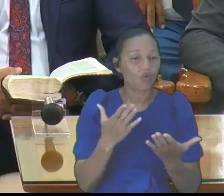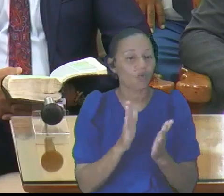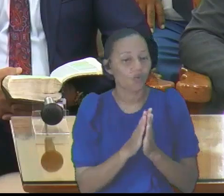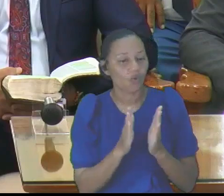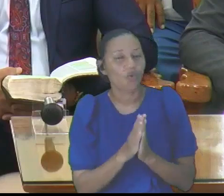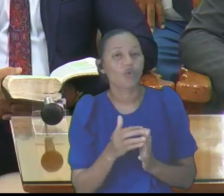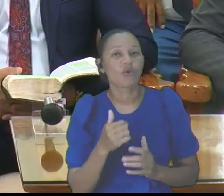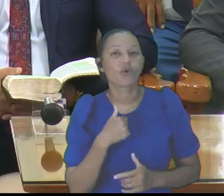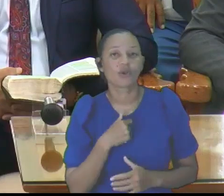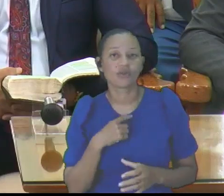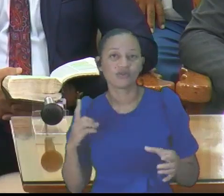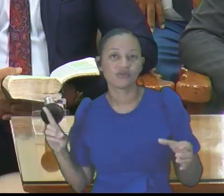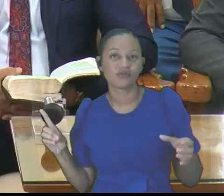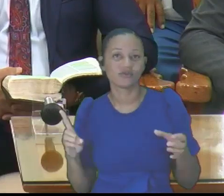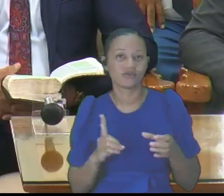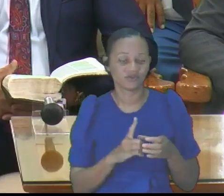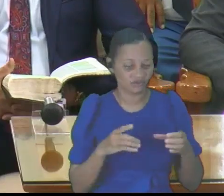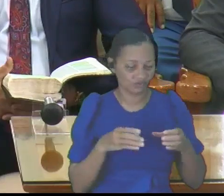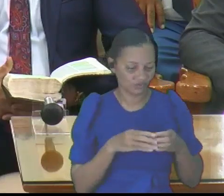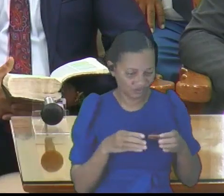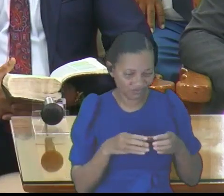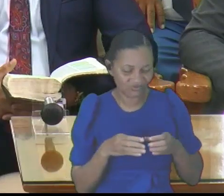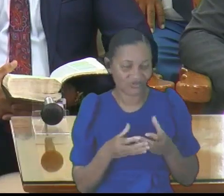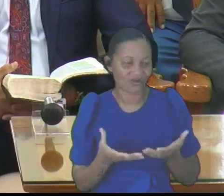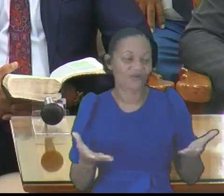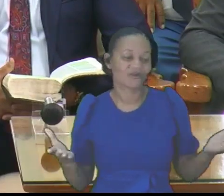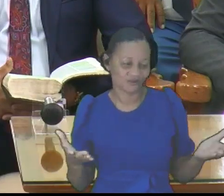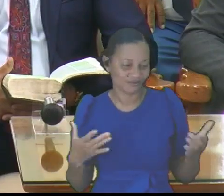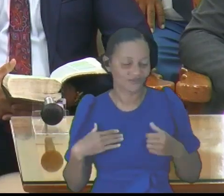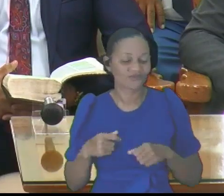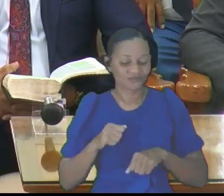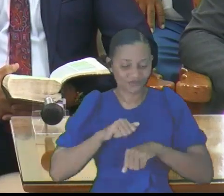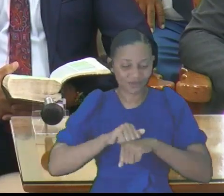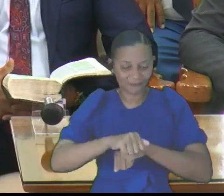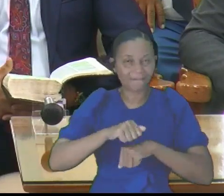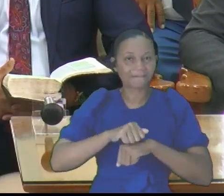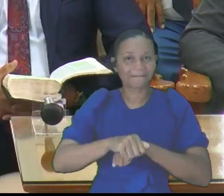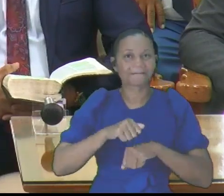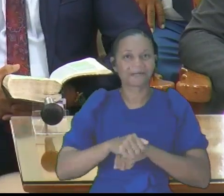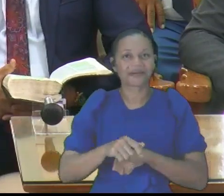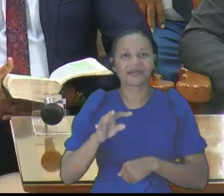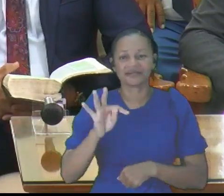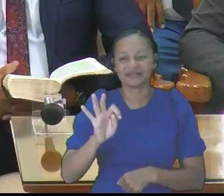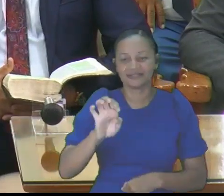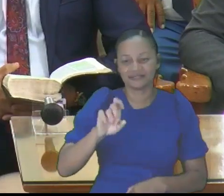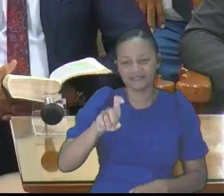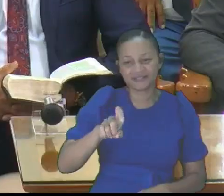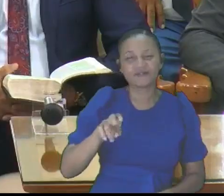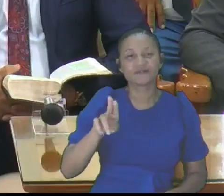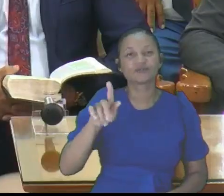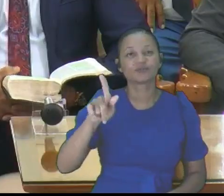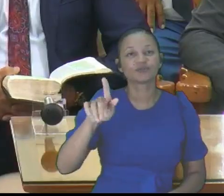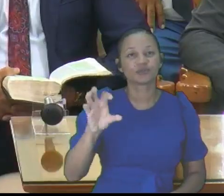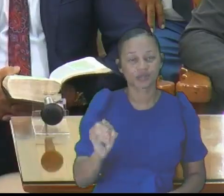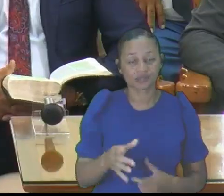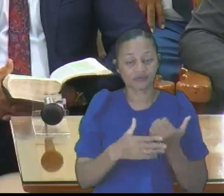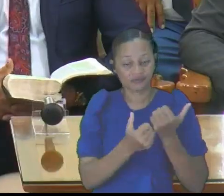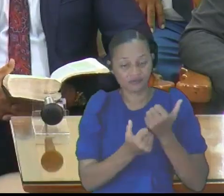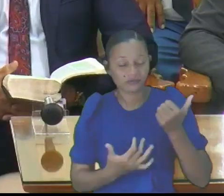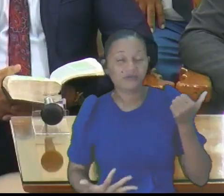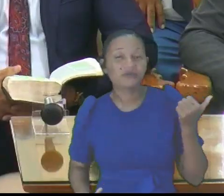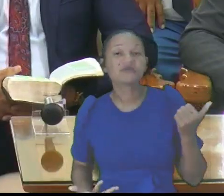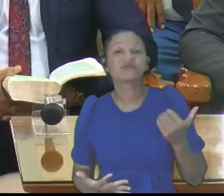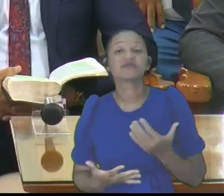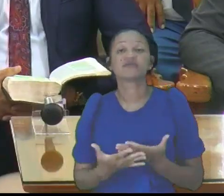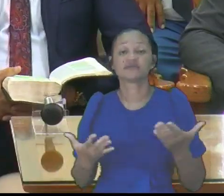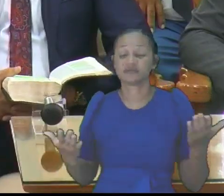que eu agora faço parte da pele de texugo. Quem estava lá? Né? A diretoria é a pele